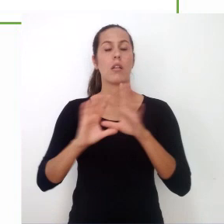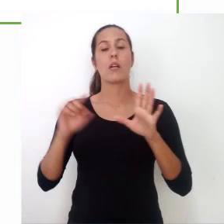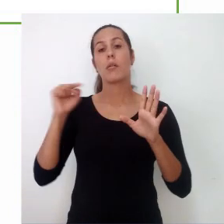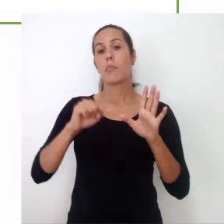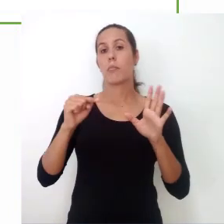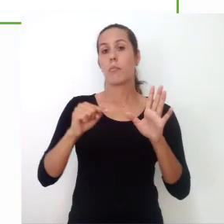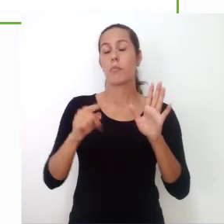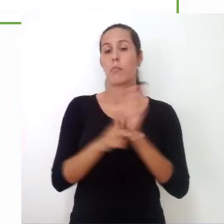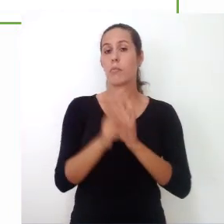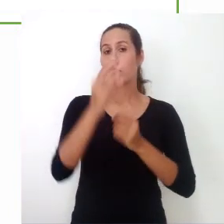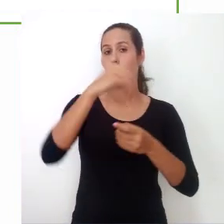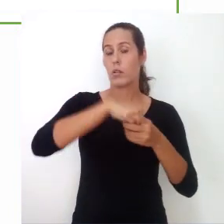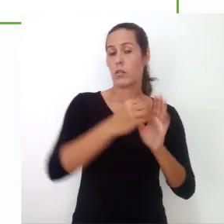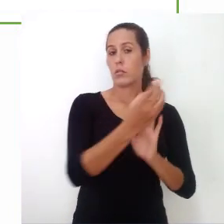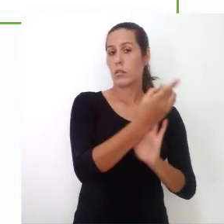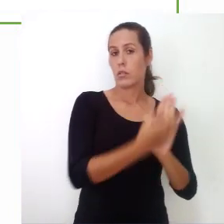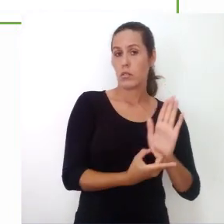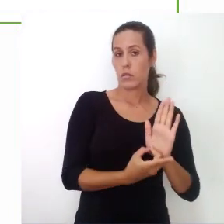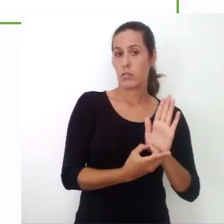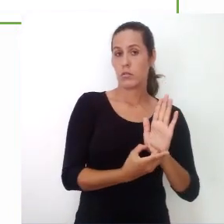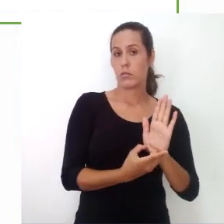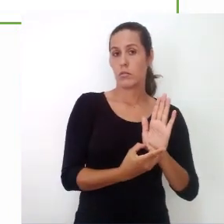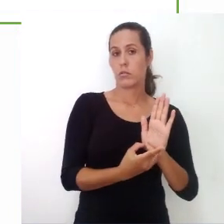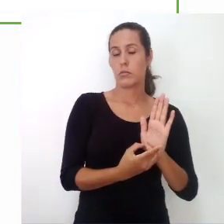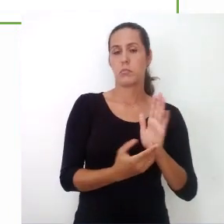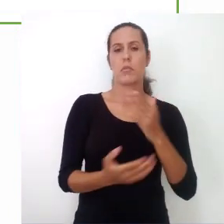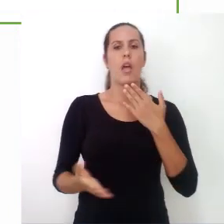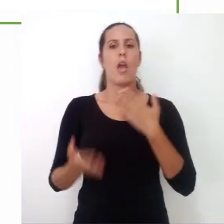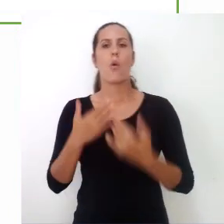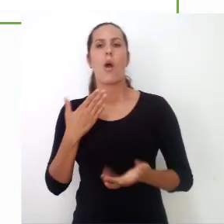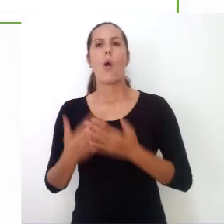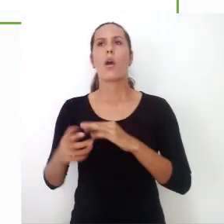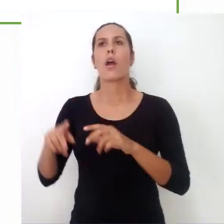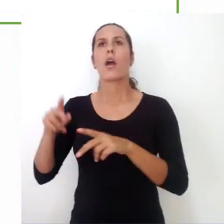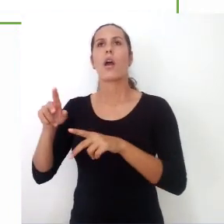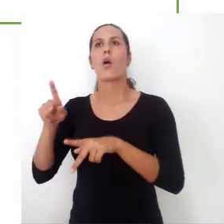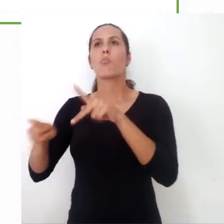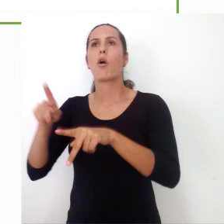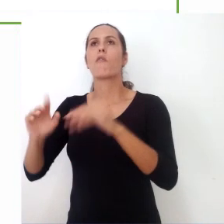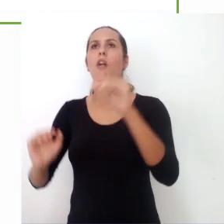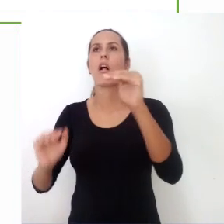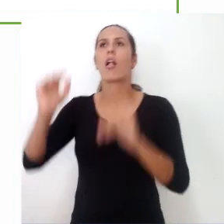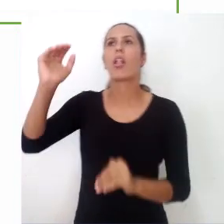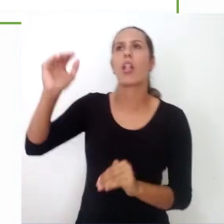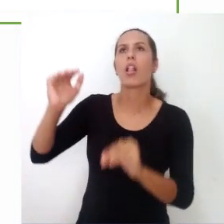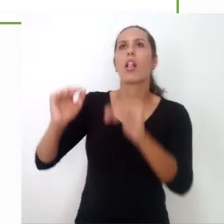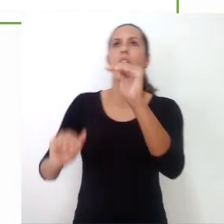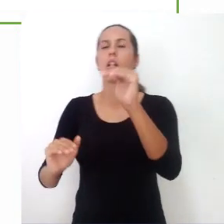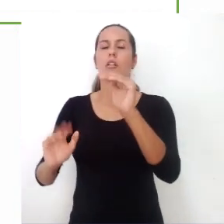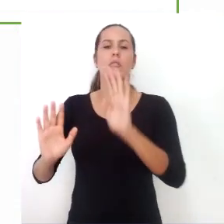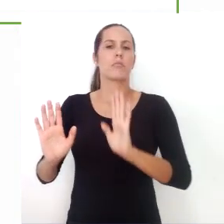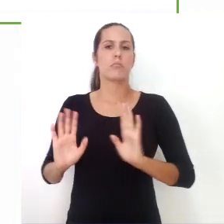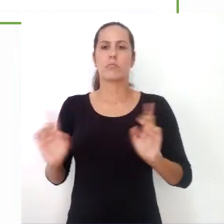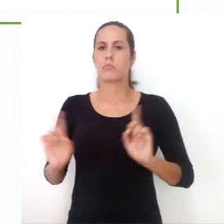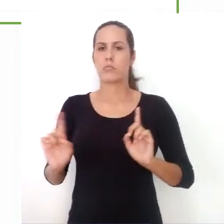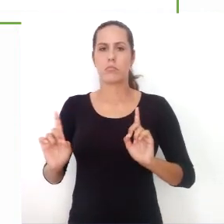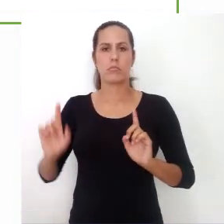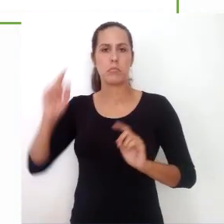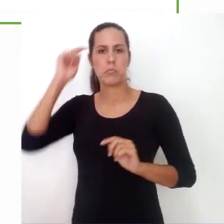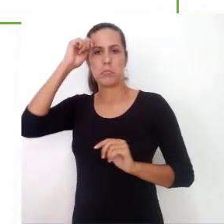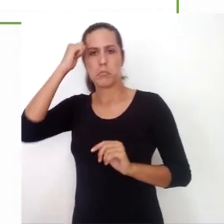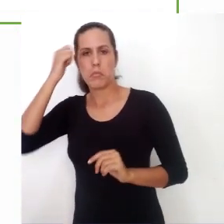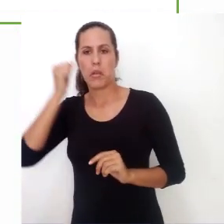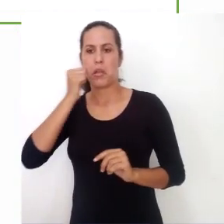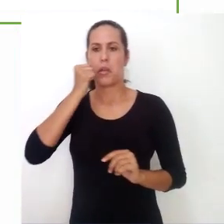estabelecidas nesta declaração, sem distinção de qualquer espécie, sem distinção, seja de